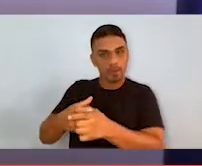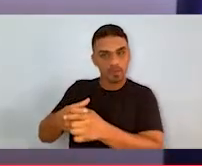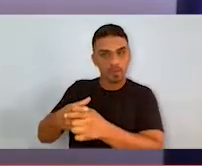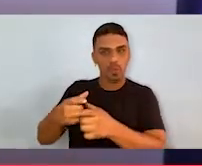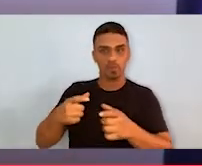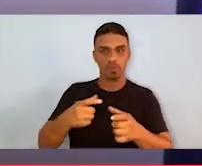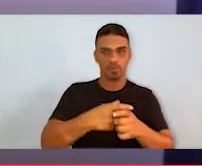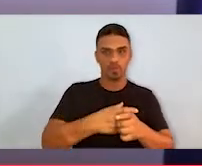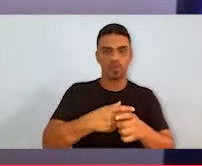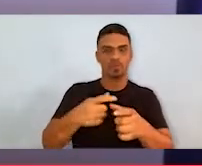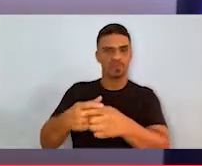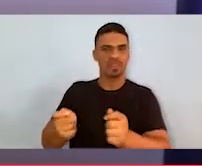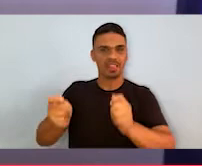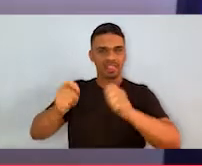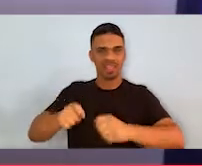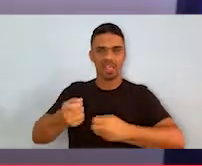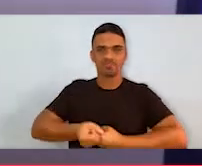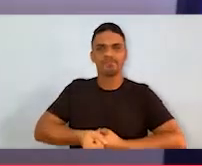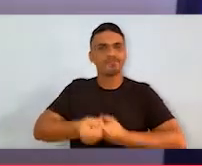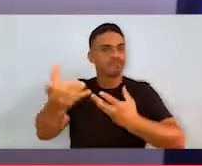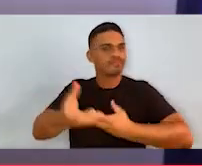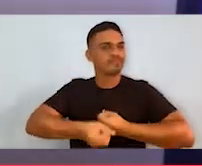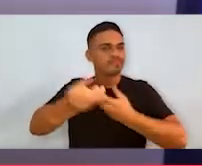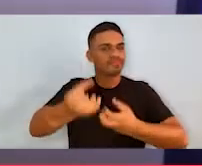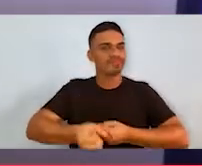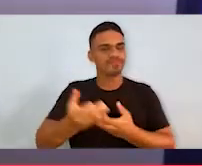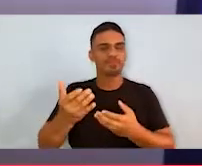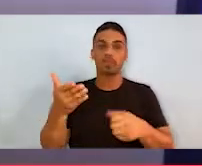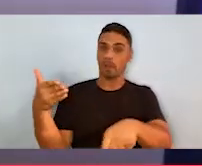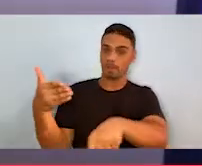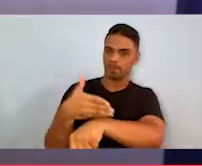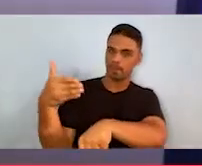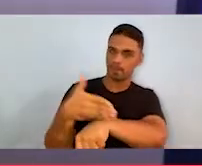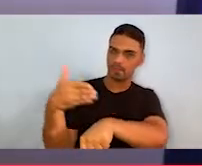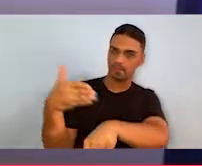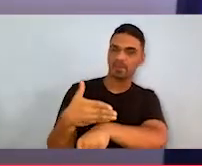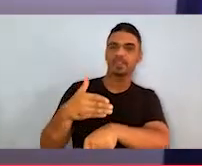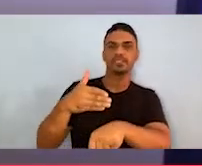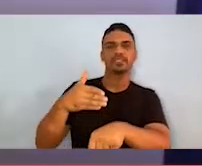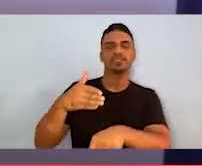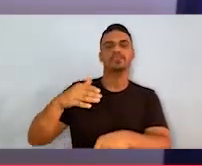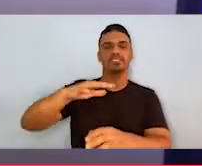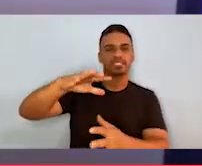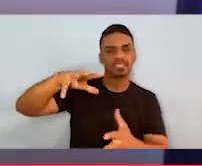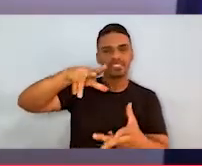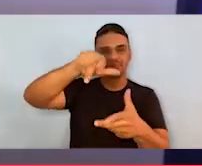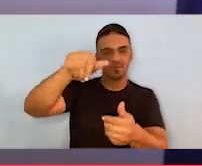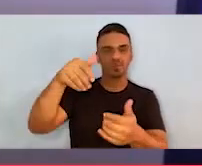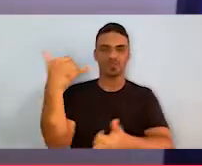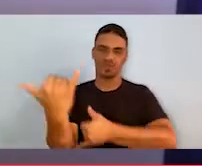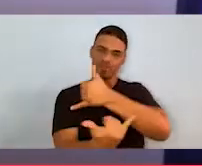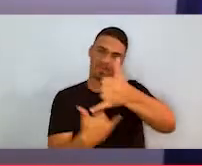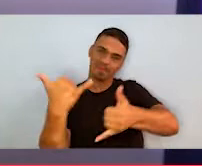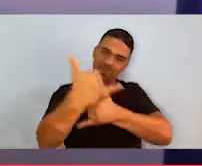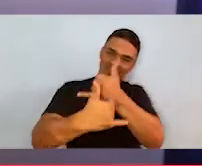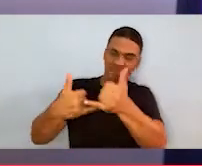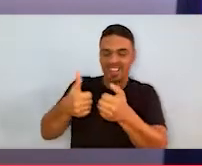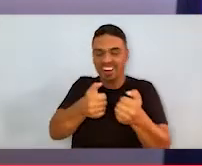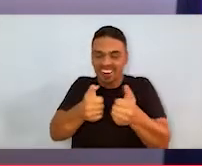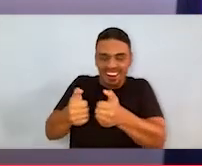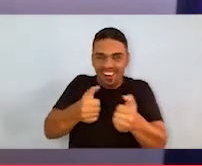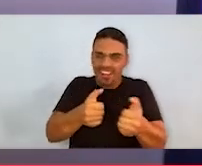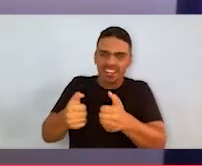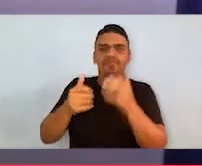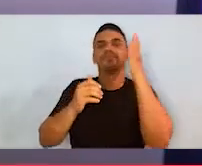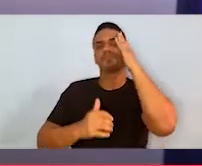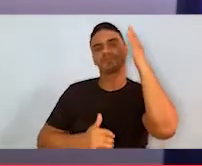expressarem, se colocarem e participarem desse mundo de games, que sabemos que é um mundo que ainda